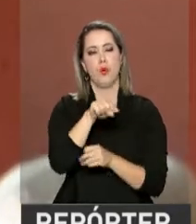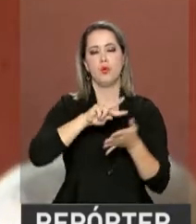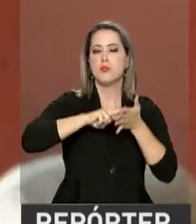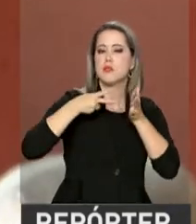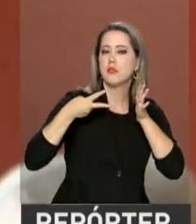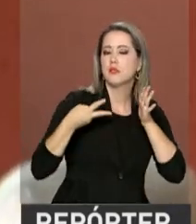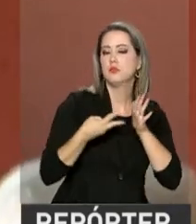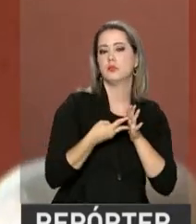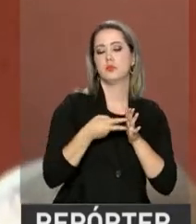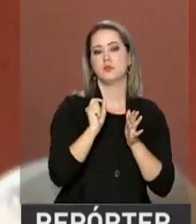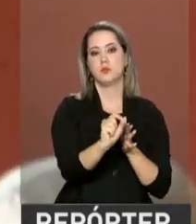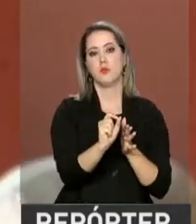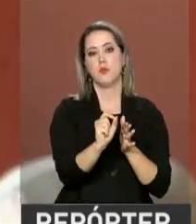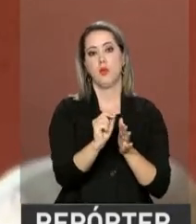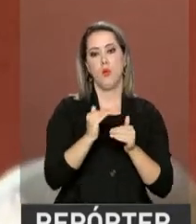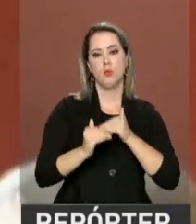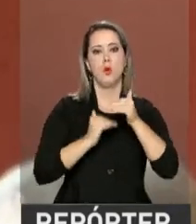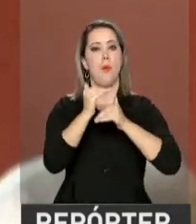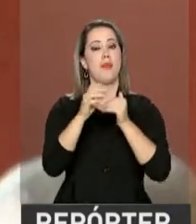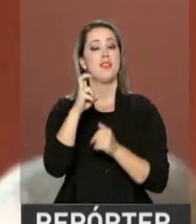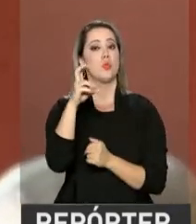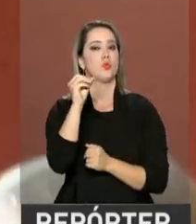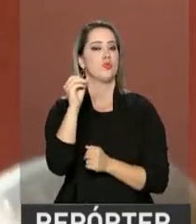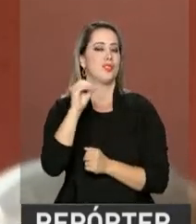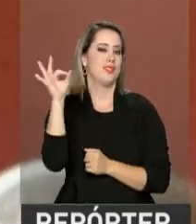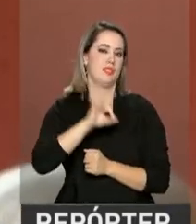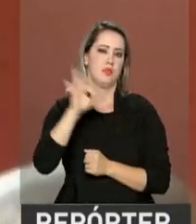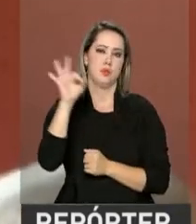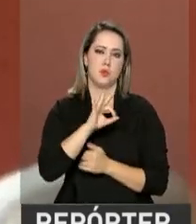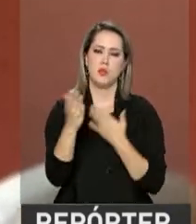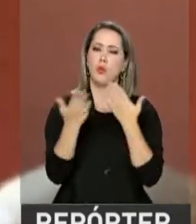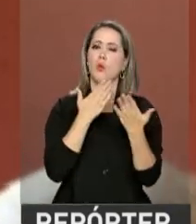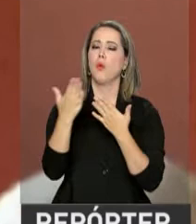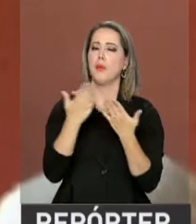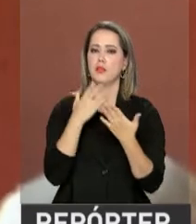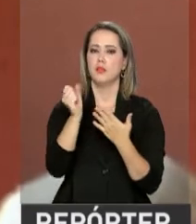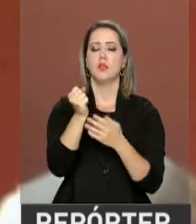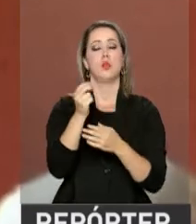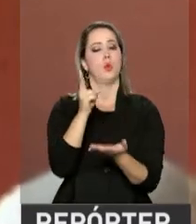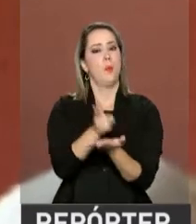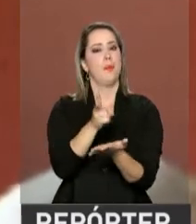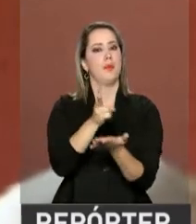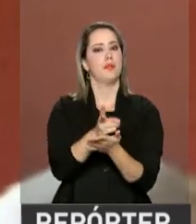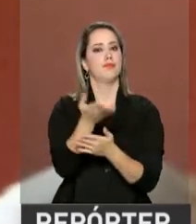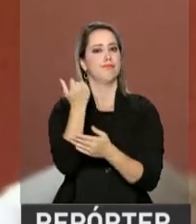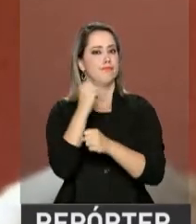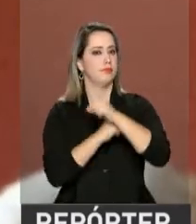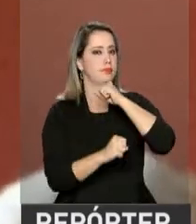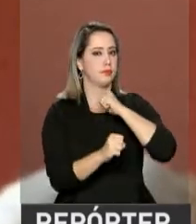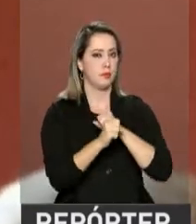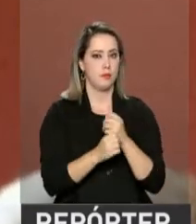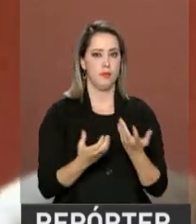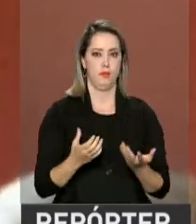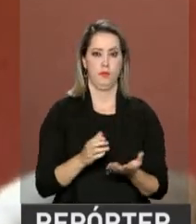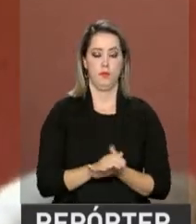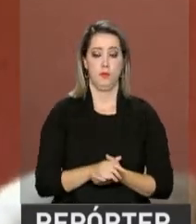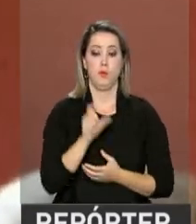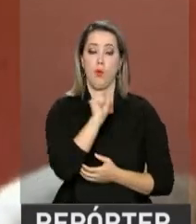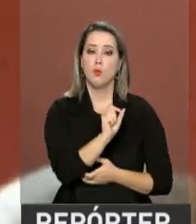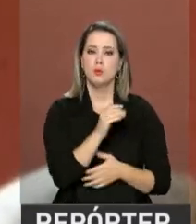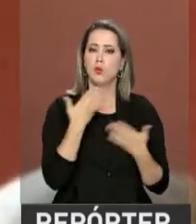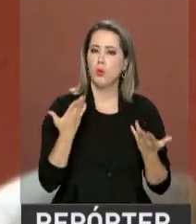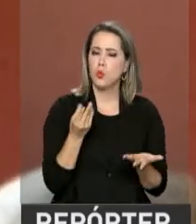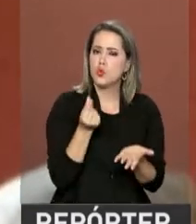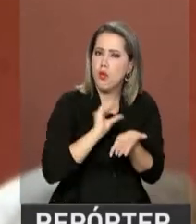representa o aumento de 500% em relação ao mesmo período de 2010 16 o